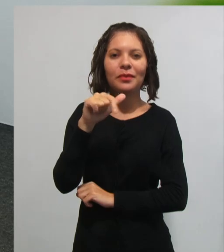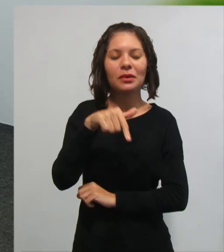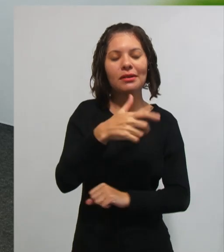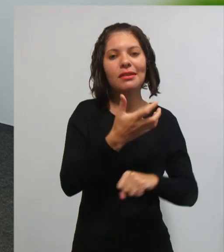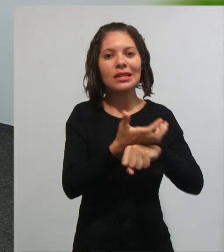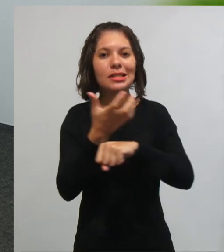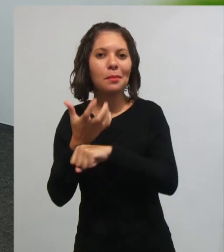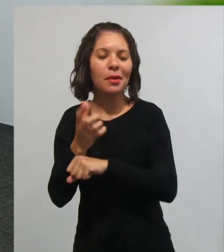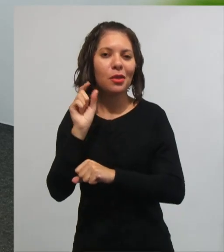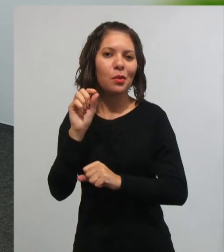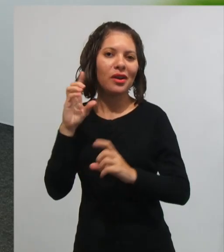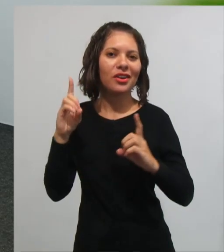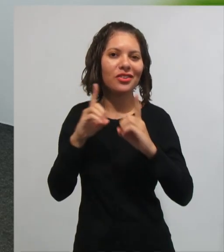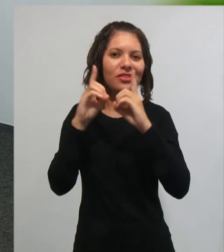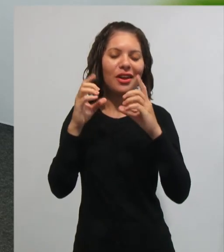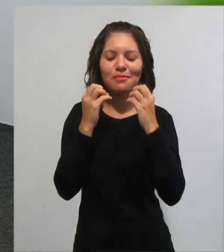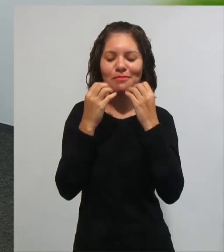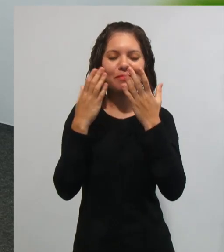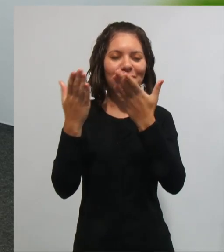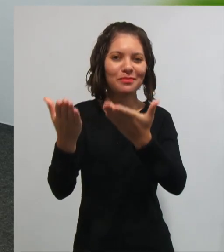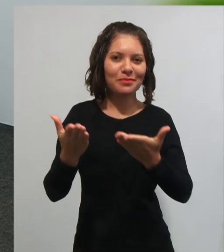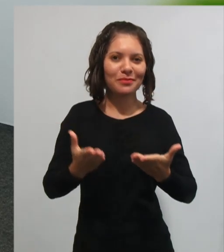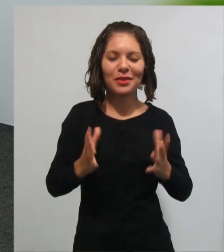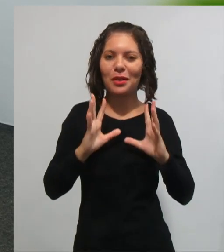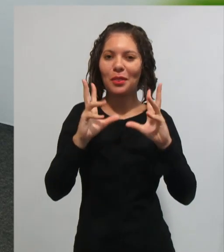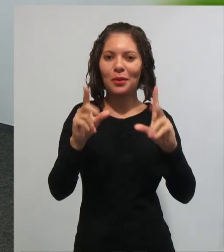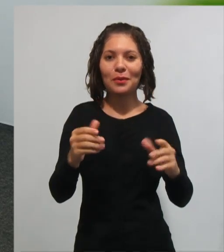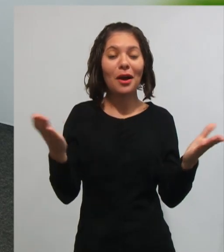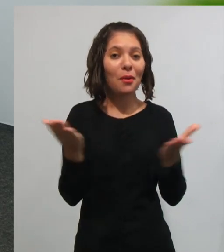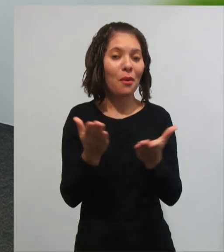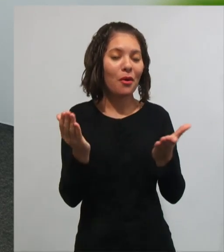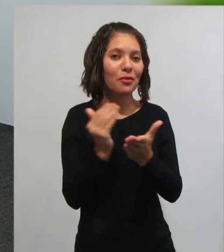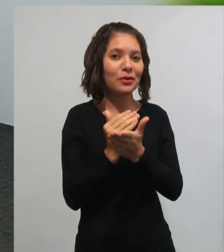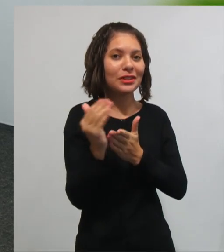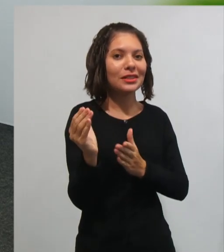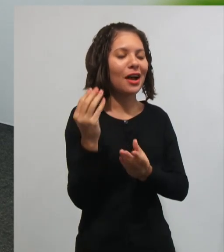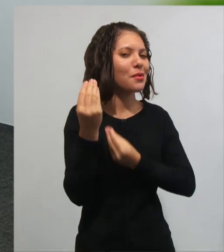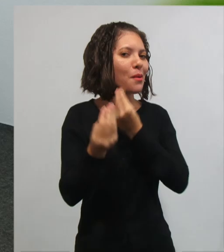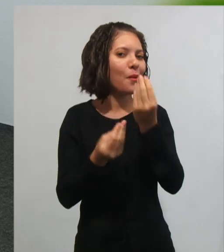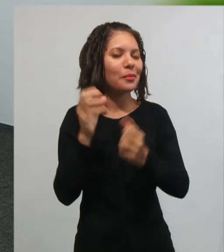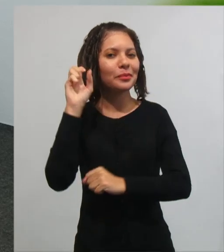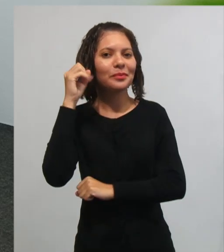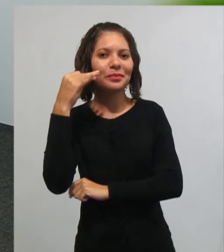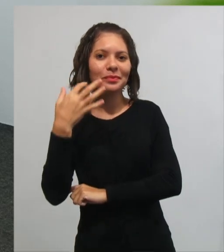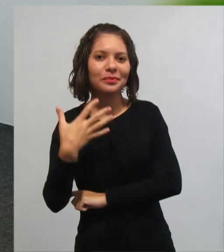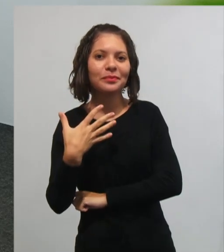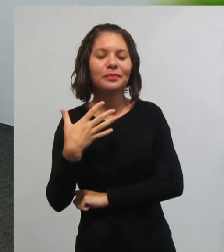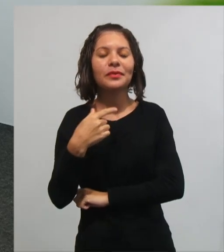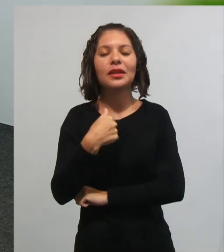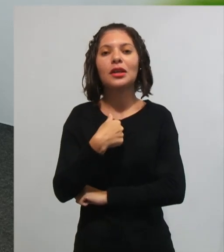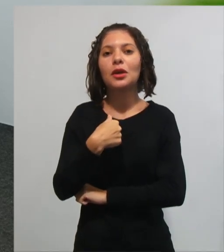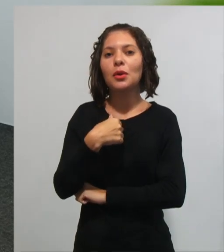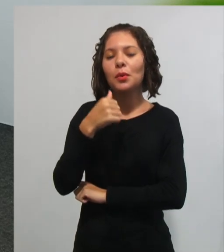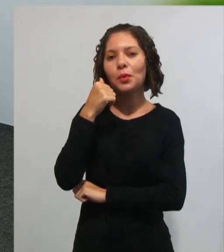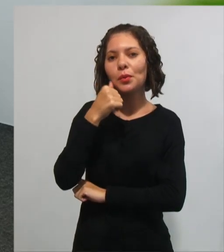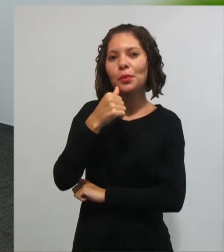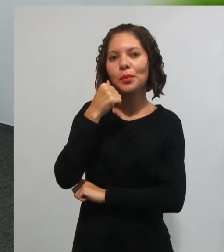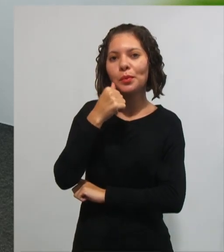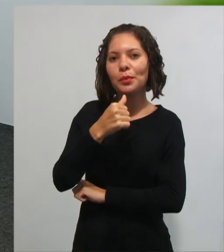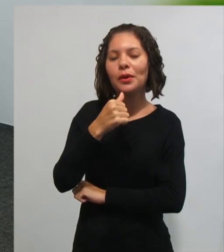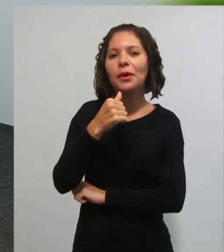Eu sou a professora Thelma Fortes Medeiros, professora formadora da disciplina de didática. Seja muito